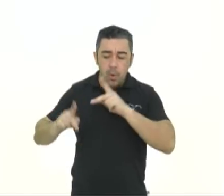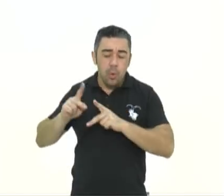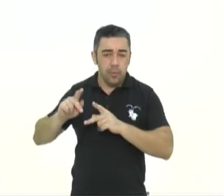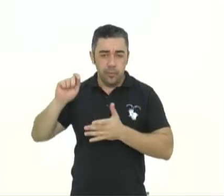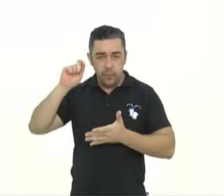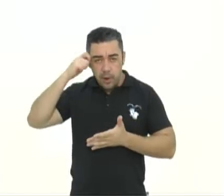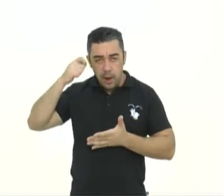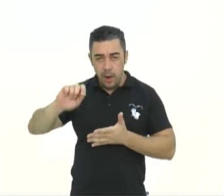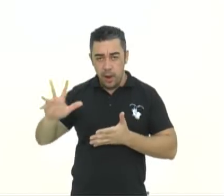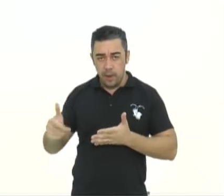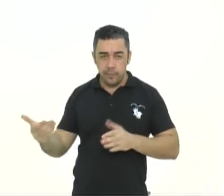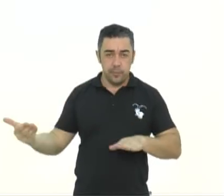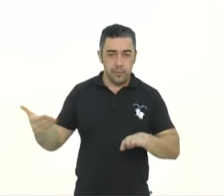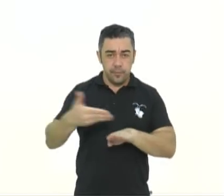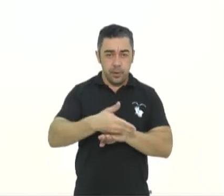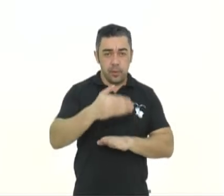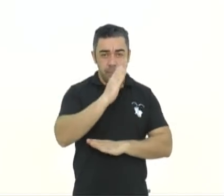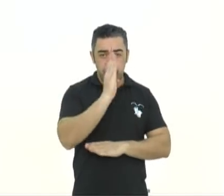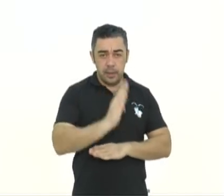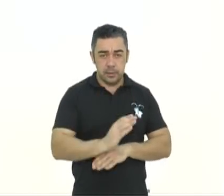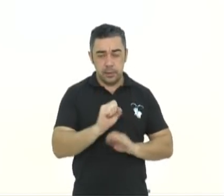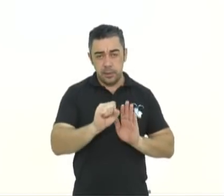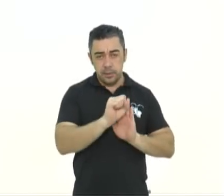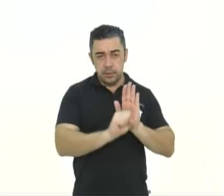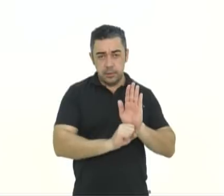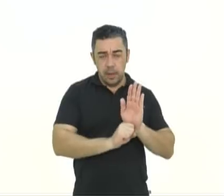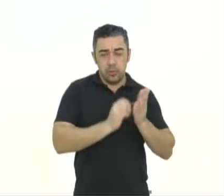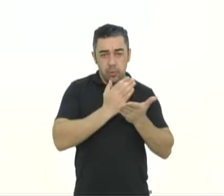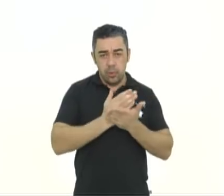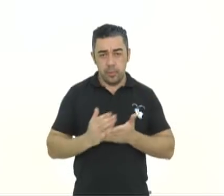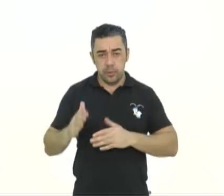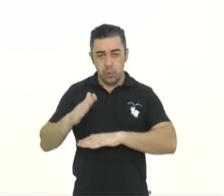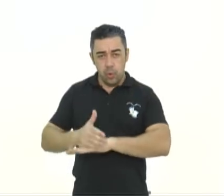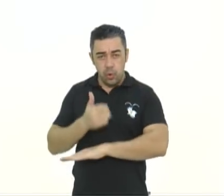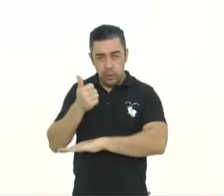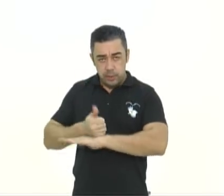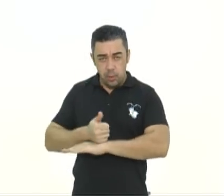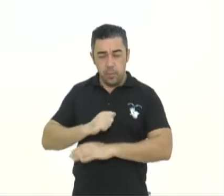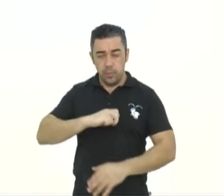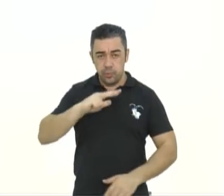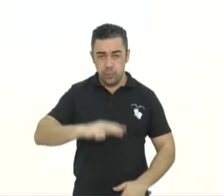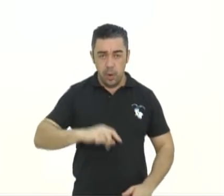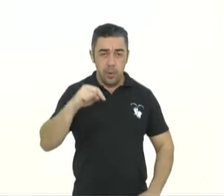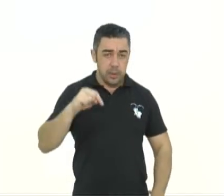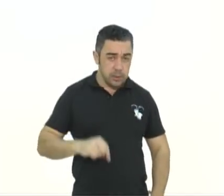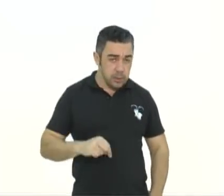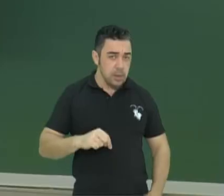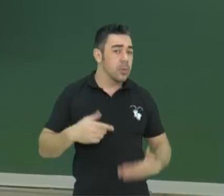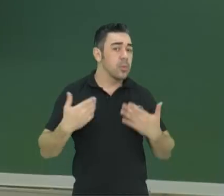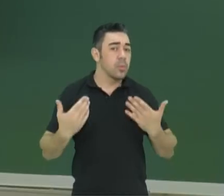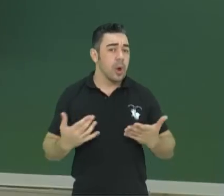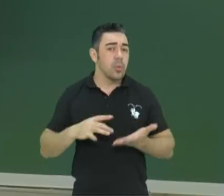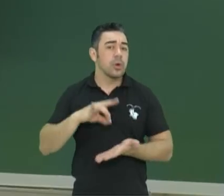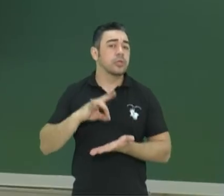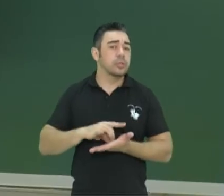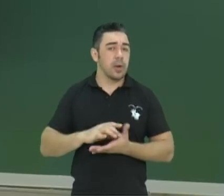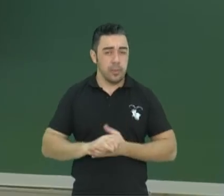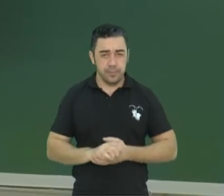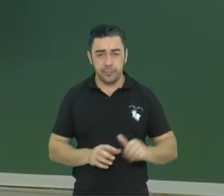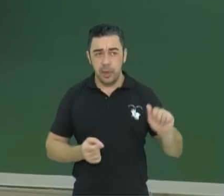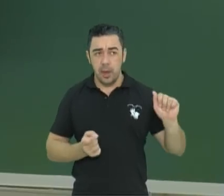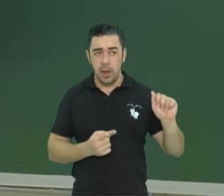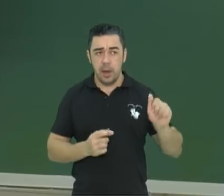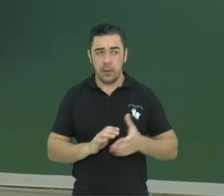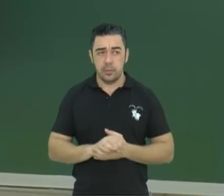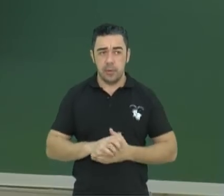entraram no Brasil ao longo dos primeiros séculos da colonização portuguesa era originária de qual região da África? Letra